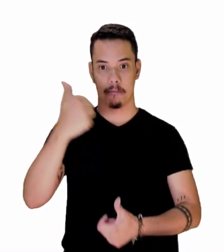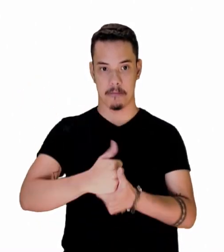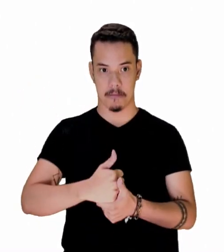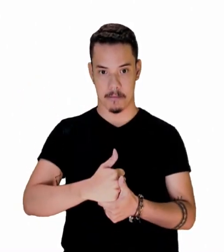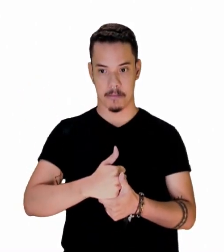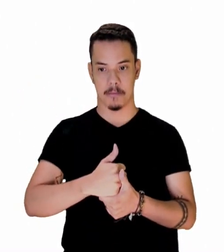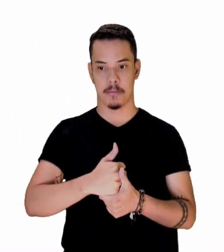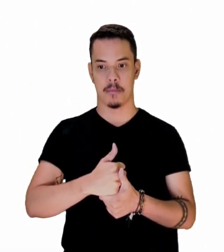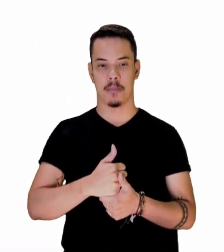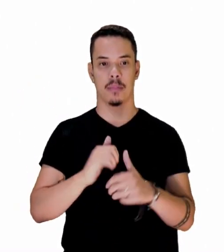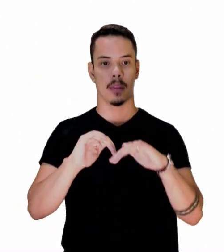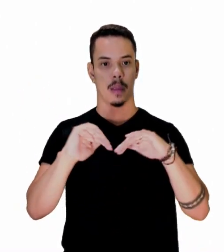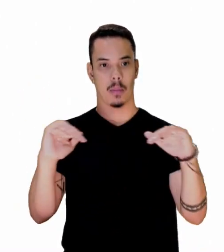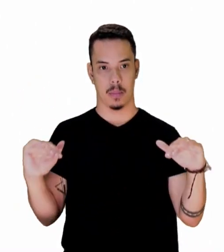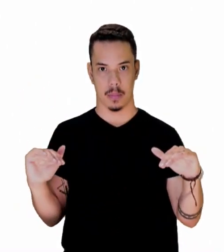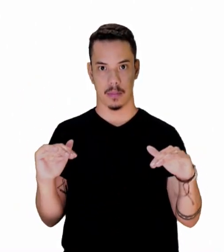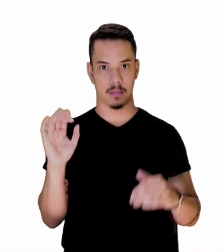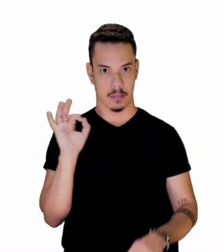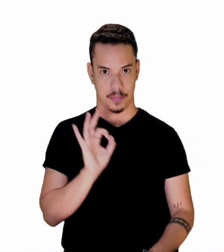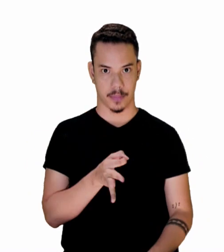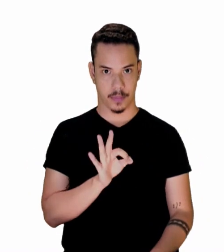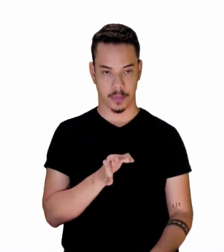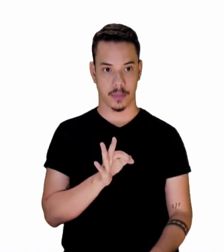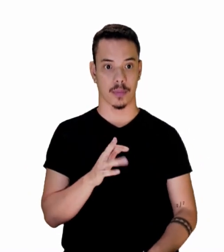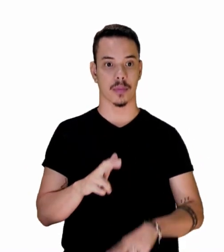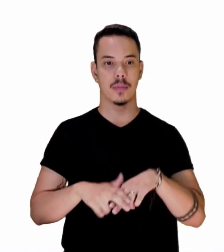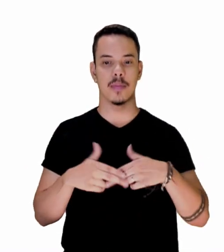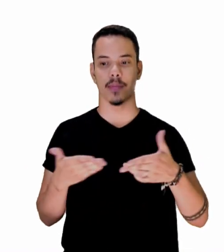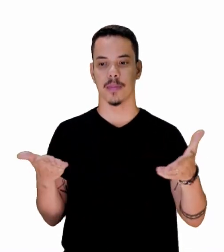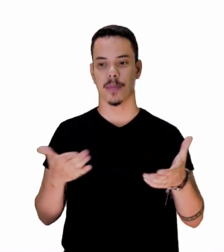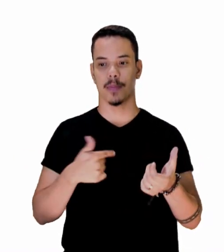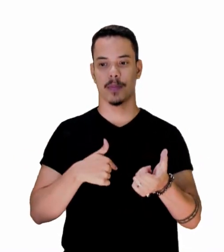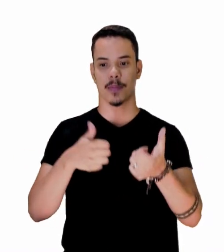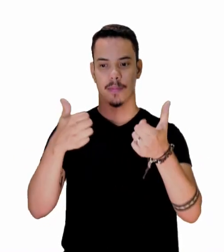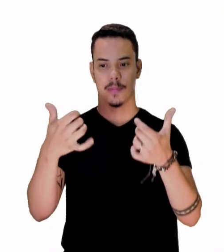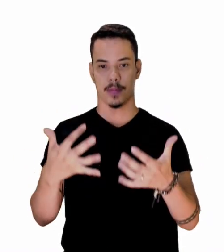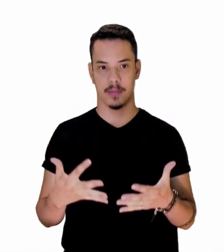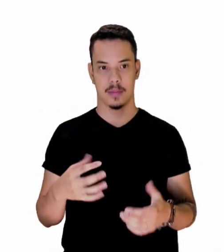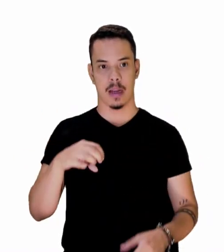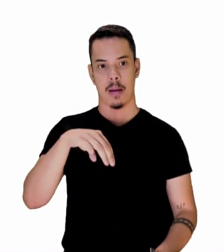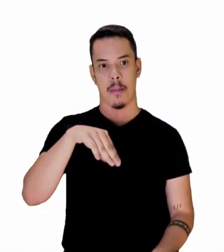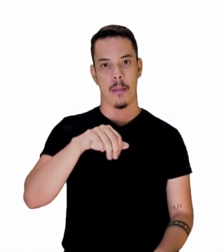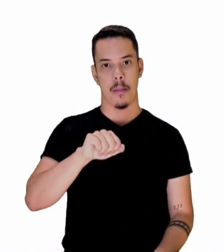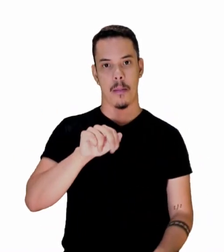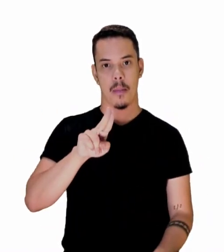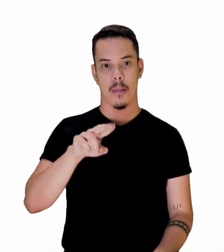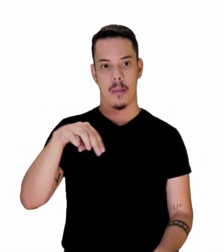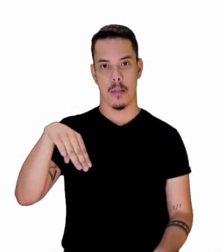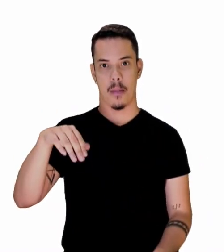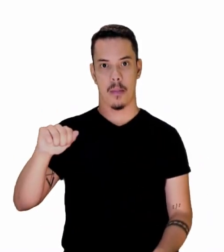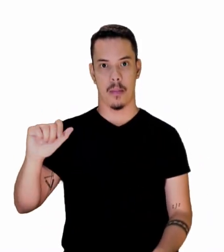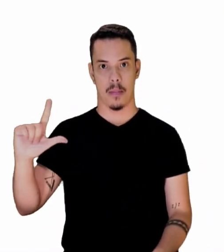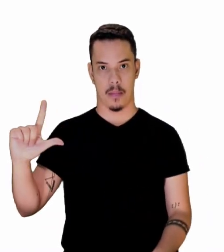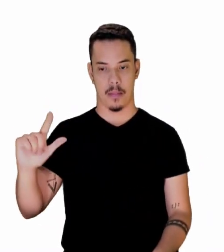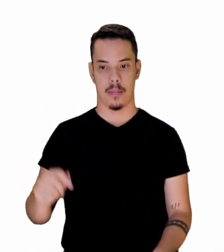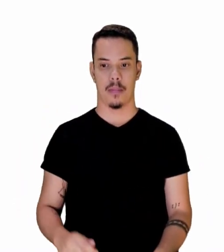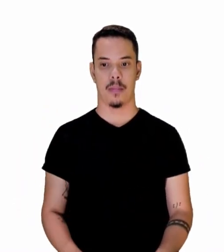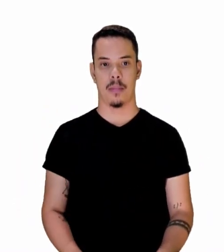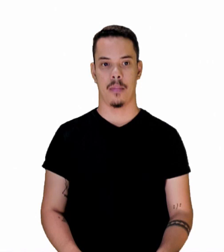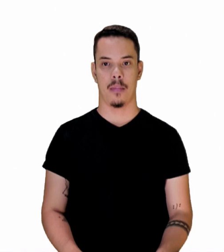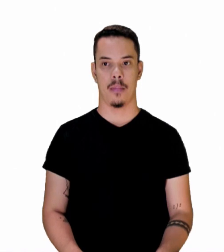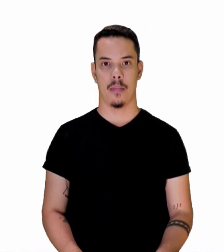não separado. Beleza? Agora chegando para vocês mal com U, mal com L. O mal com